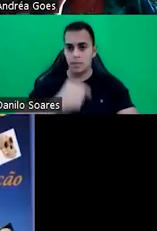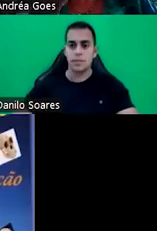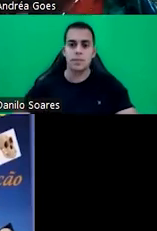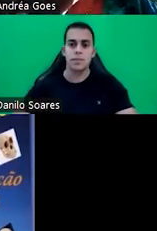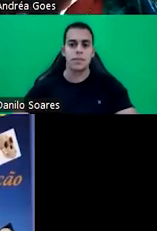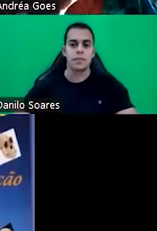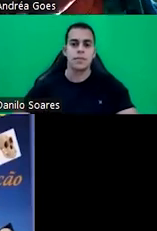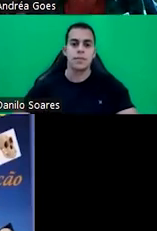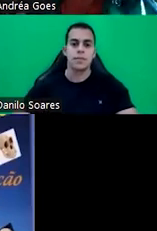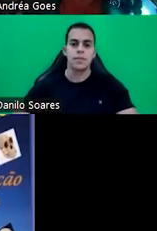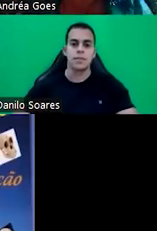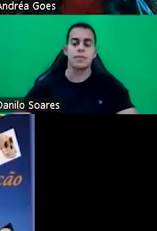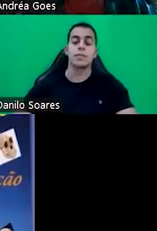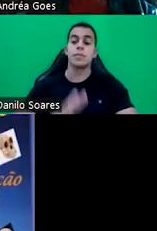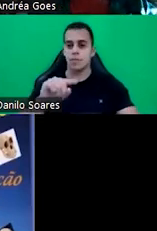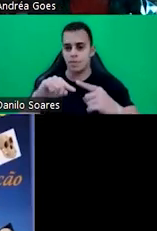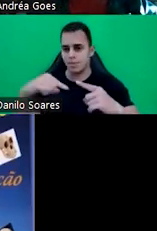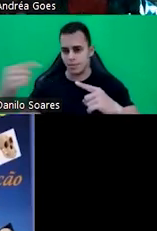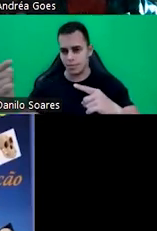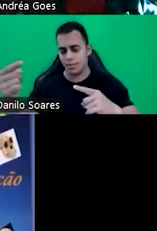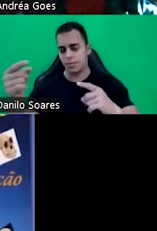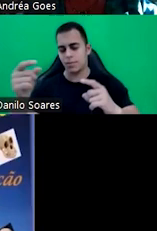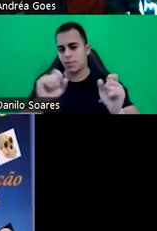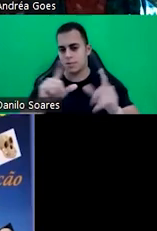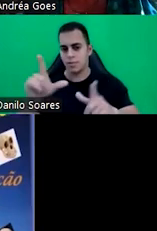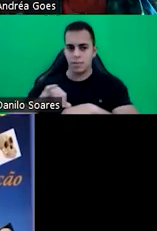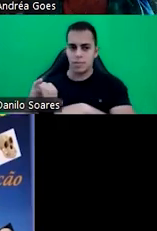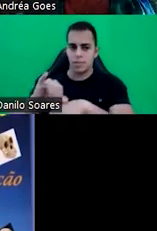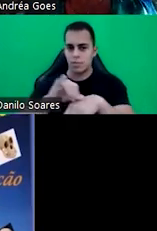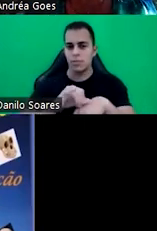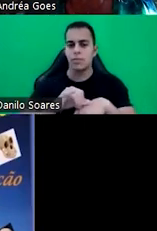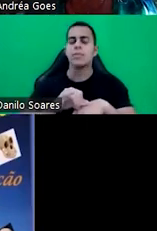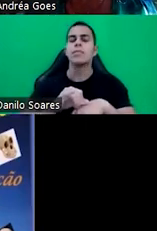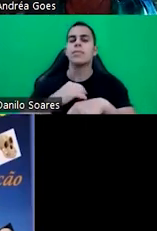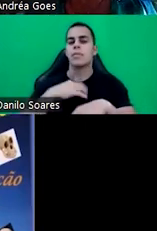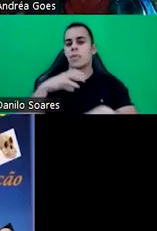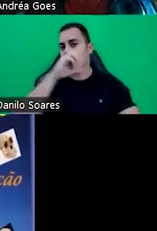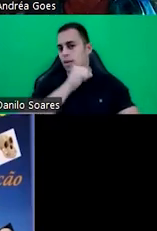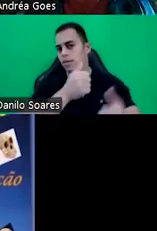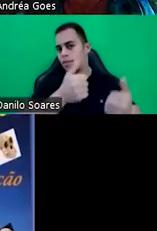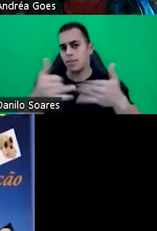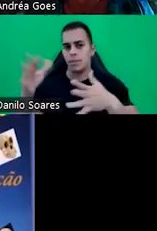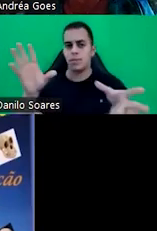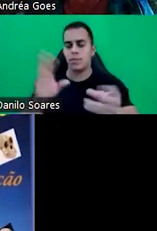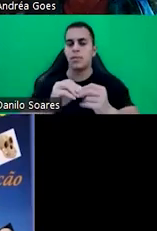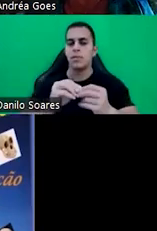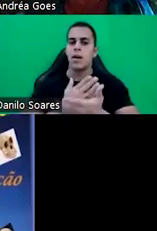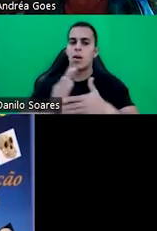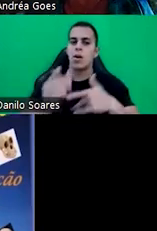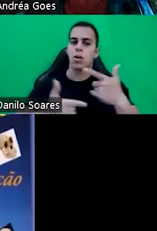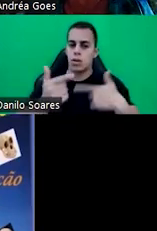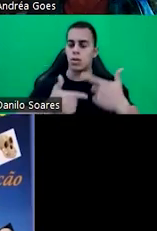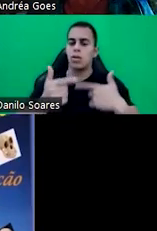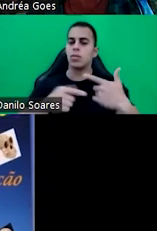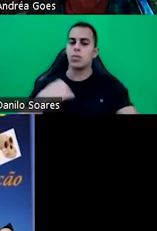Antes de entrar para a próxima obra, que vai ser Os 100 Anos de Solidão, rapidamente falo para vocês de alguns trabalhos que a gente tem